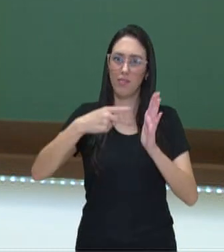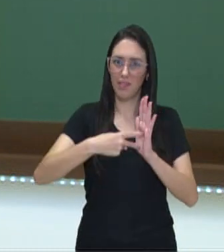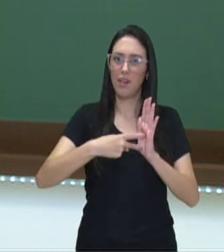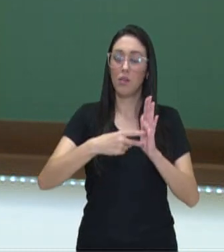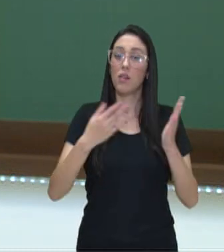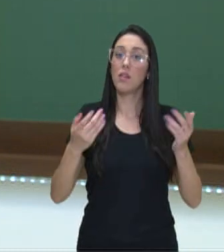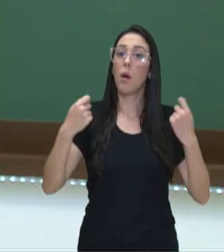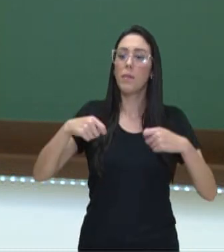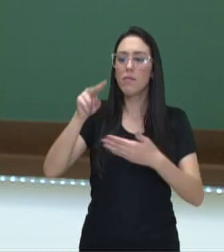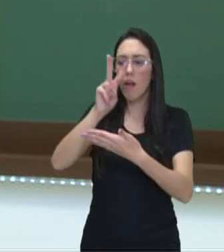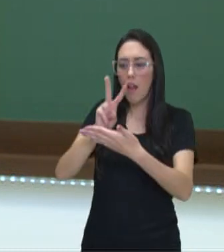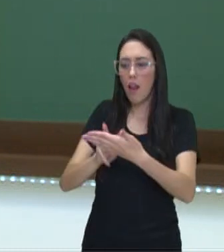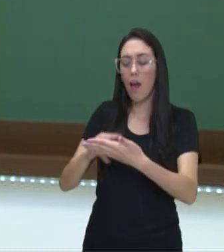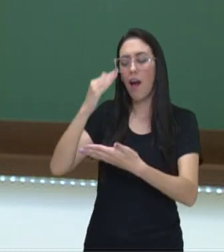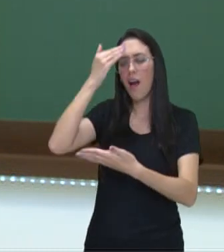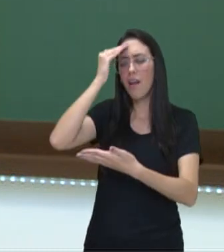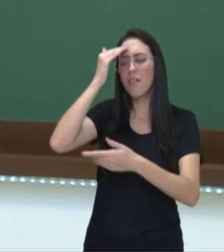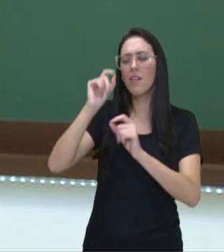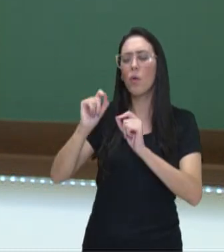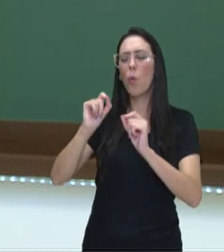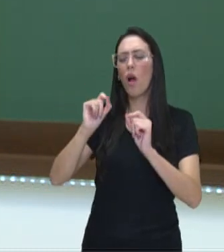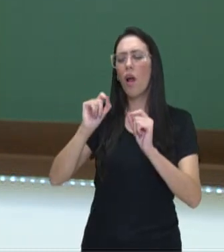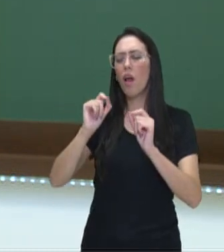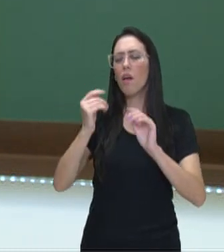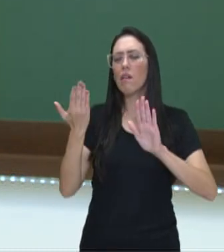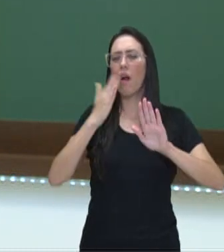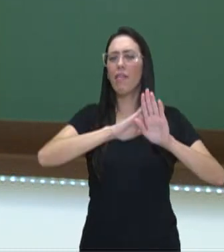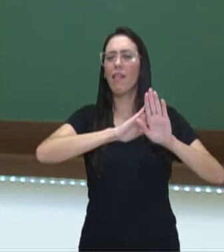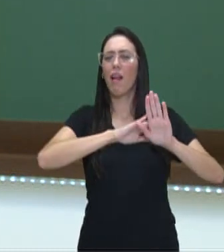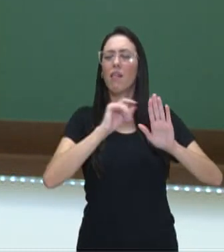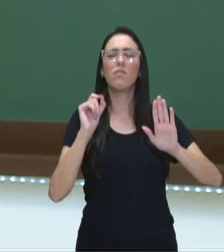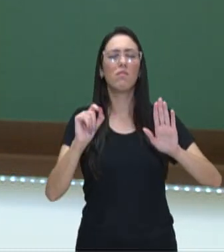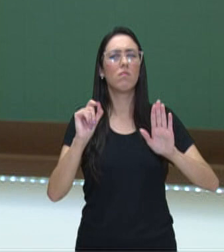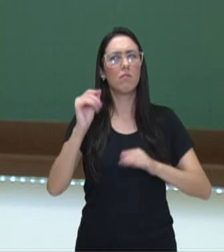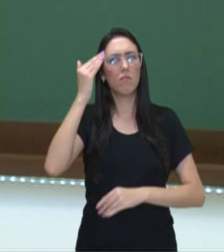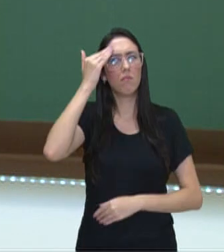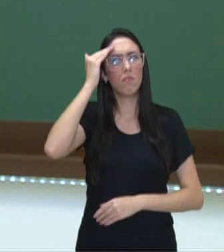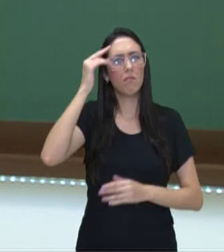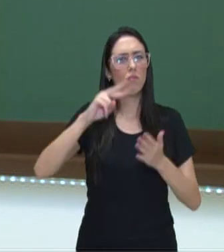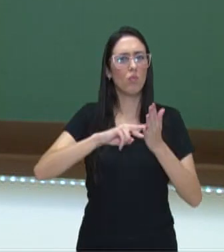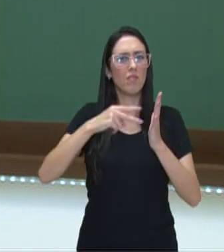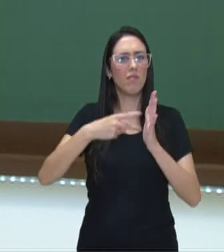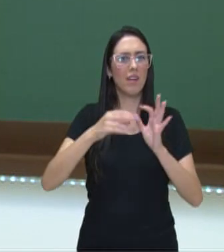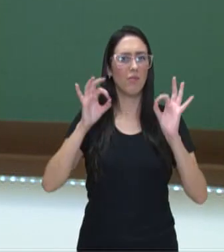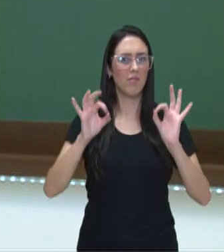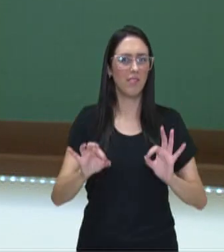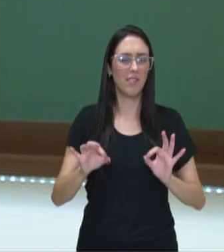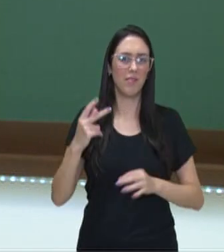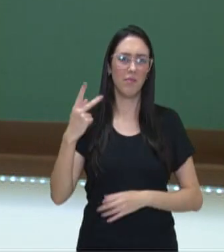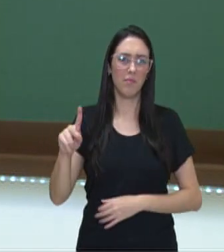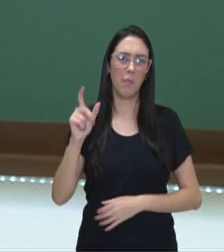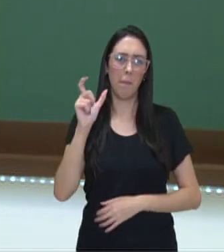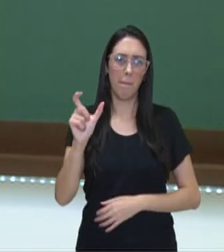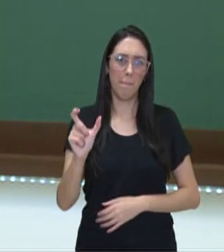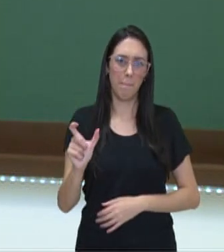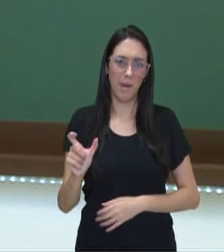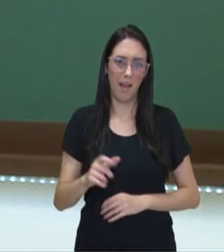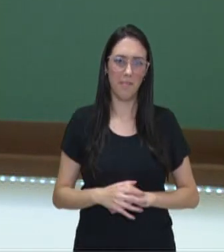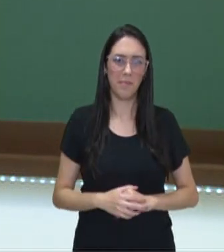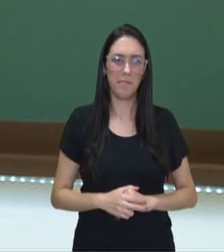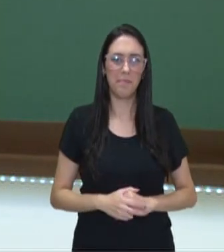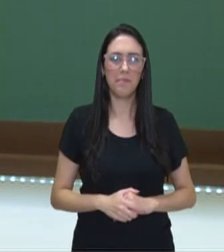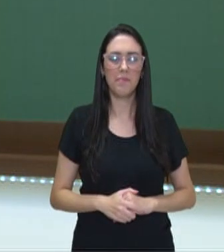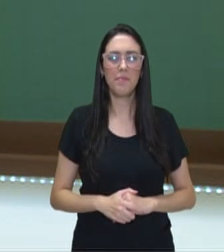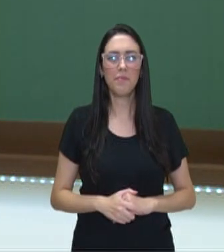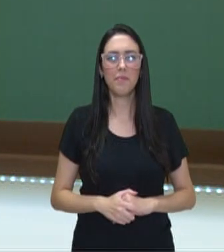mais aprofundada para conseguir entender, para conseguir inferir o significado e o sentido dessas palavras e